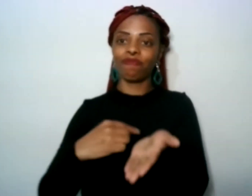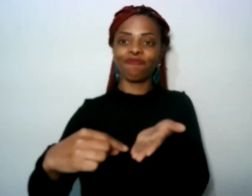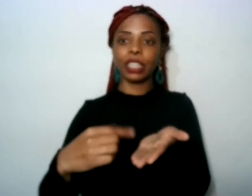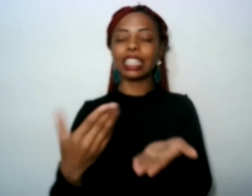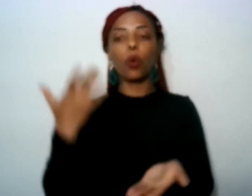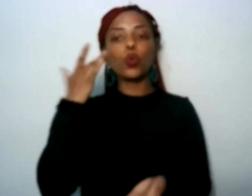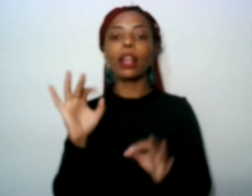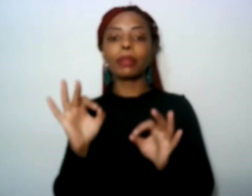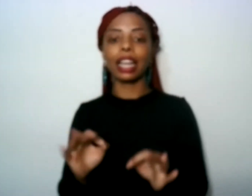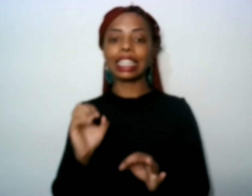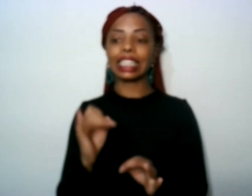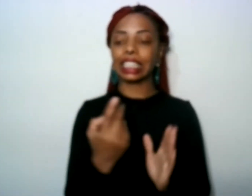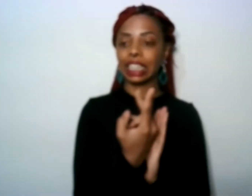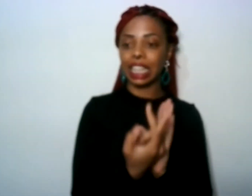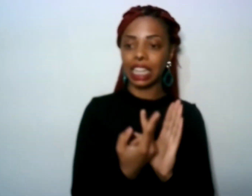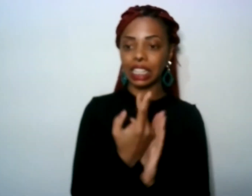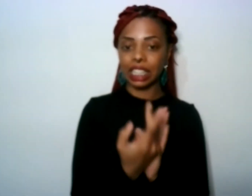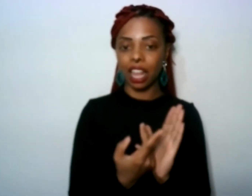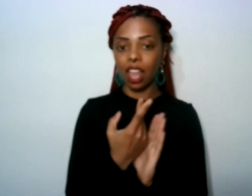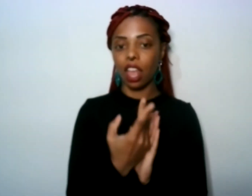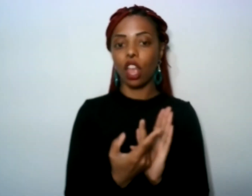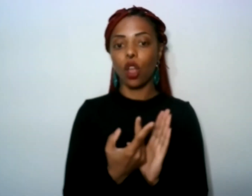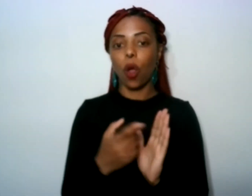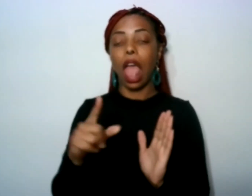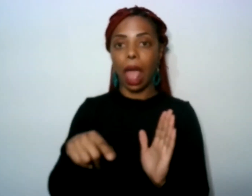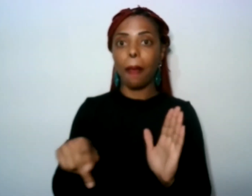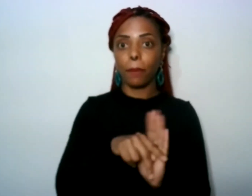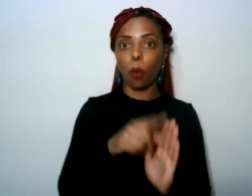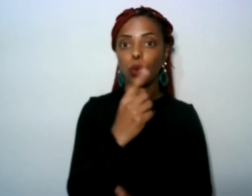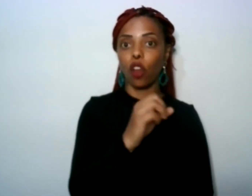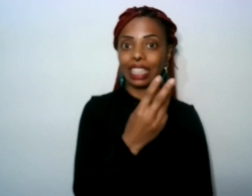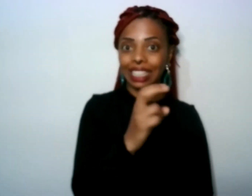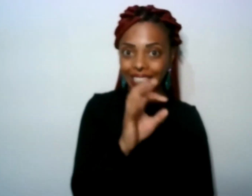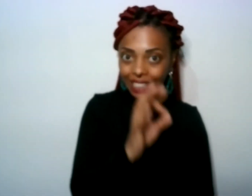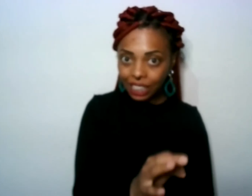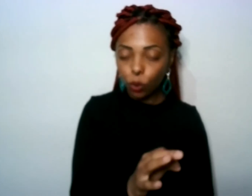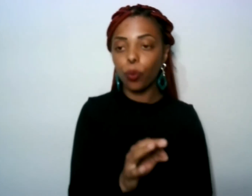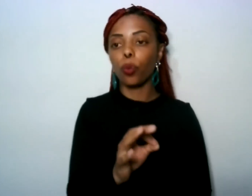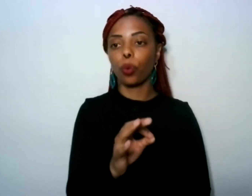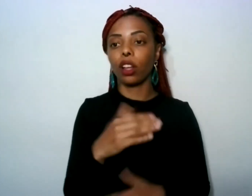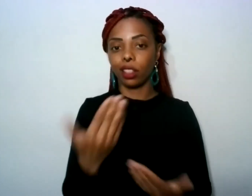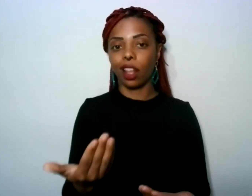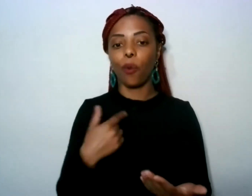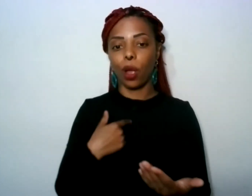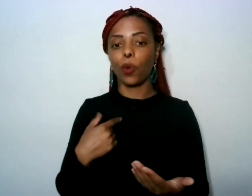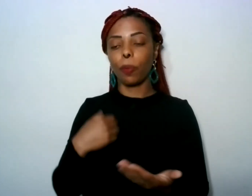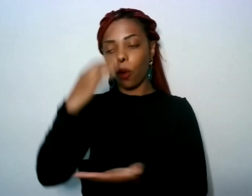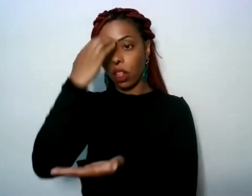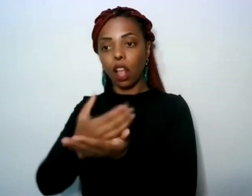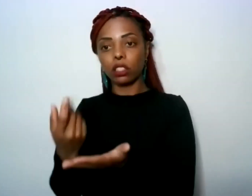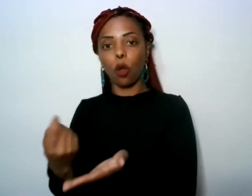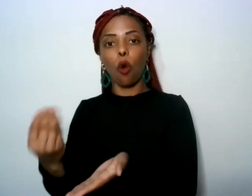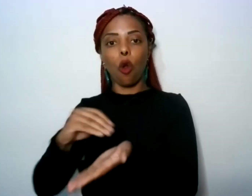esses desenhos eram de 35 né então até coloco isso na dissertação se os desenhos eram de